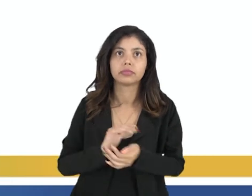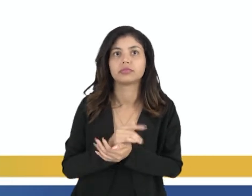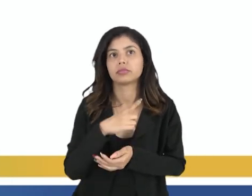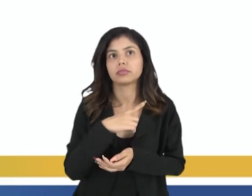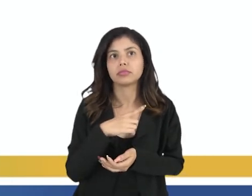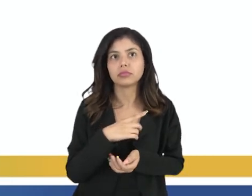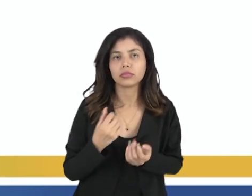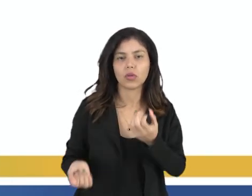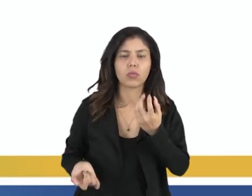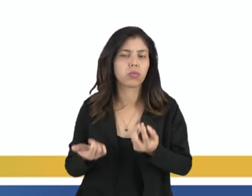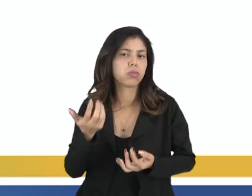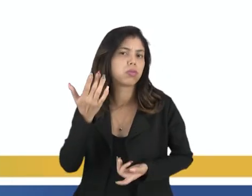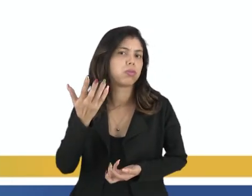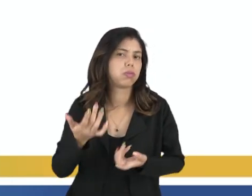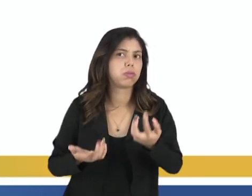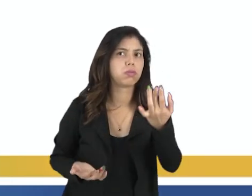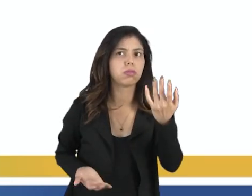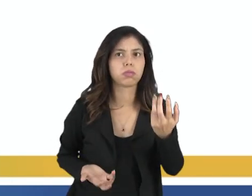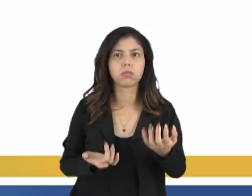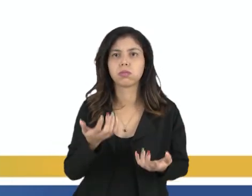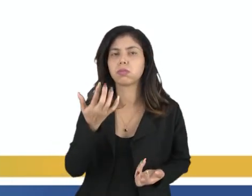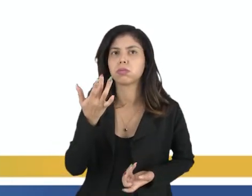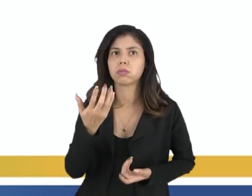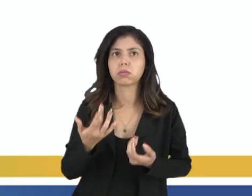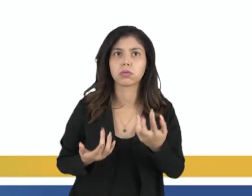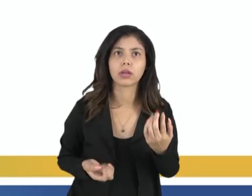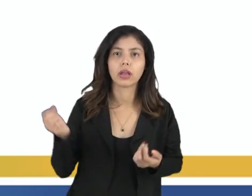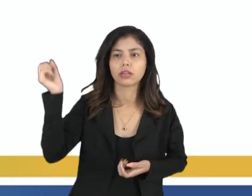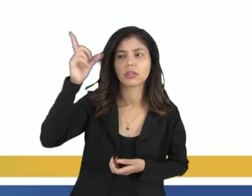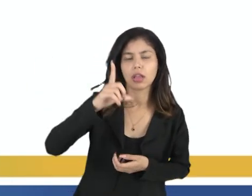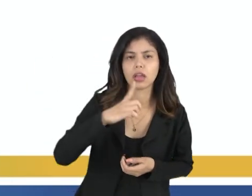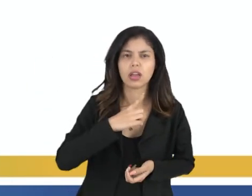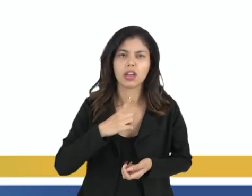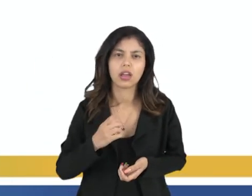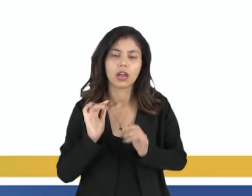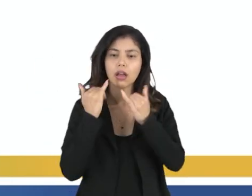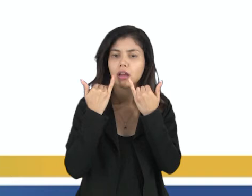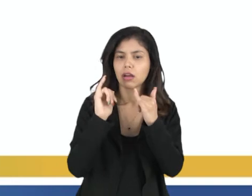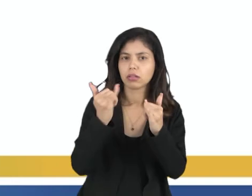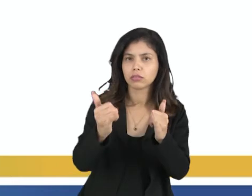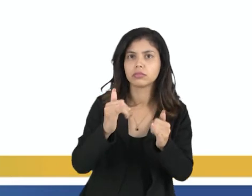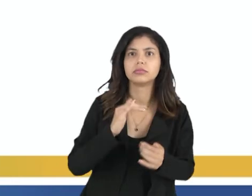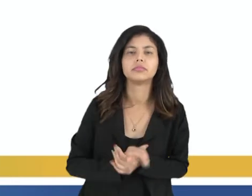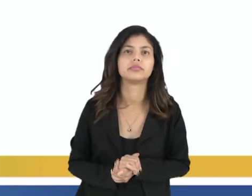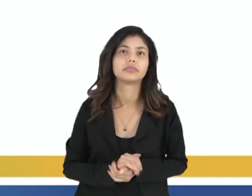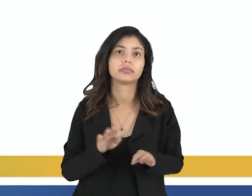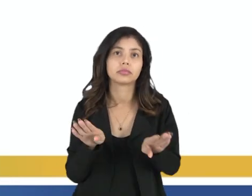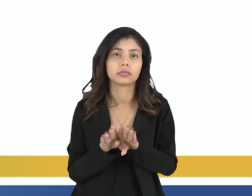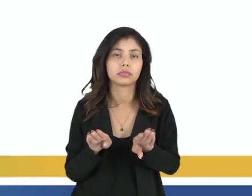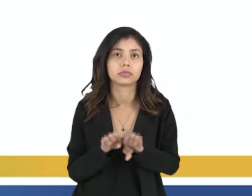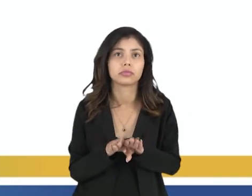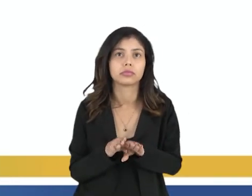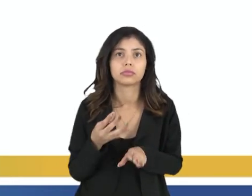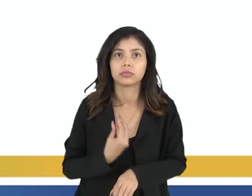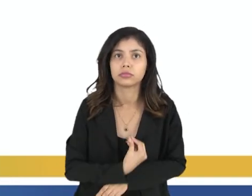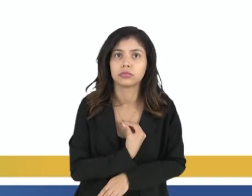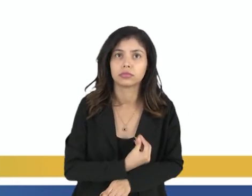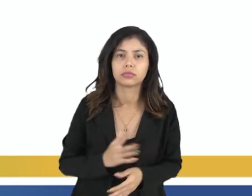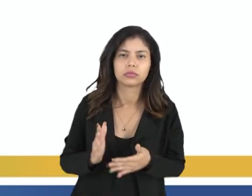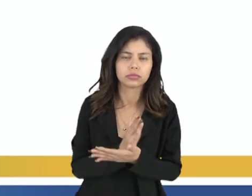teve aquecimento, se teve a interferência da luz, corrente elétrica, se teve a presença de